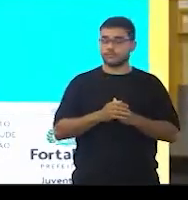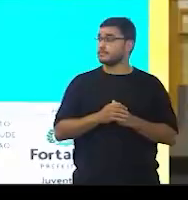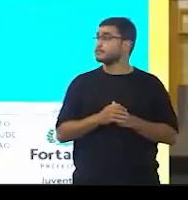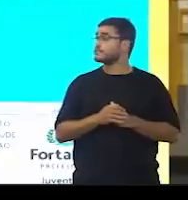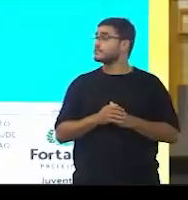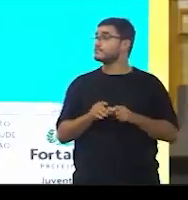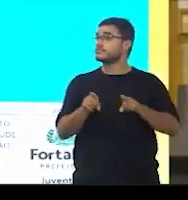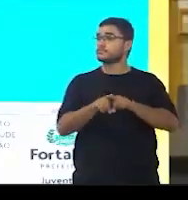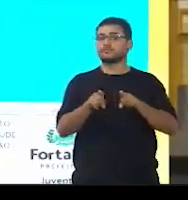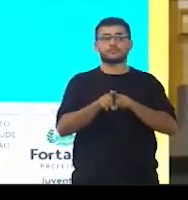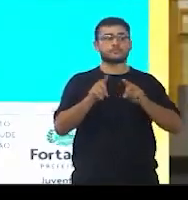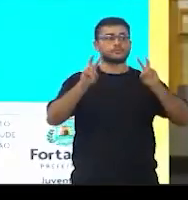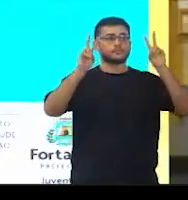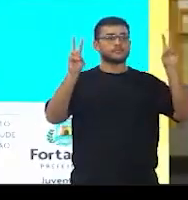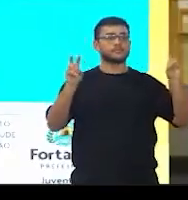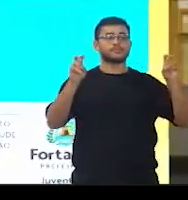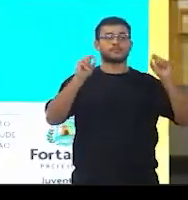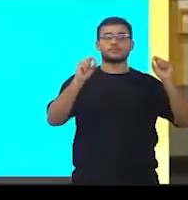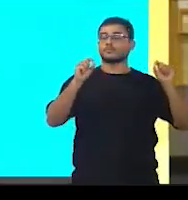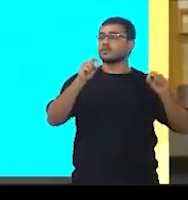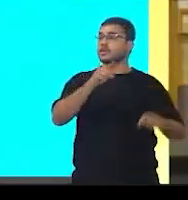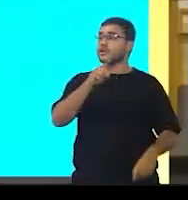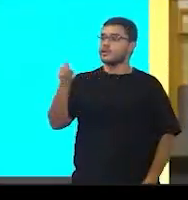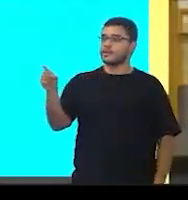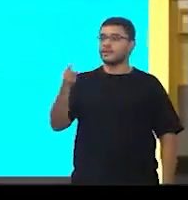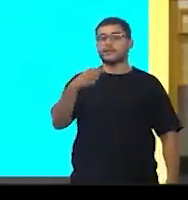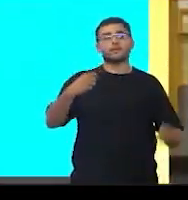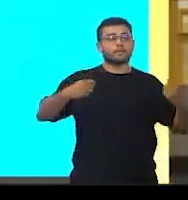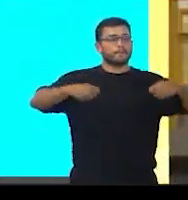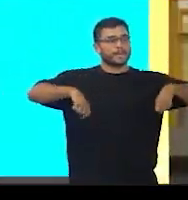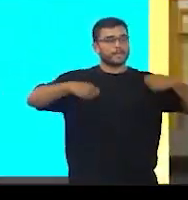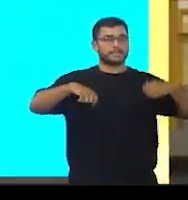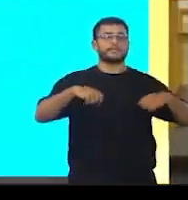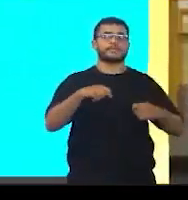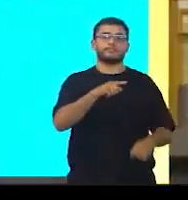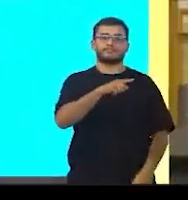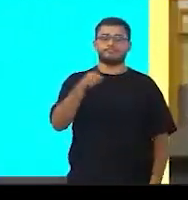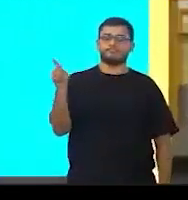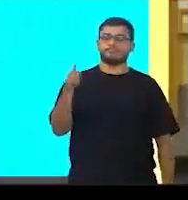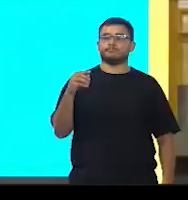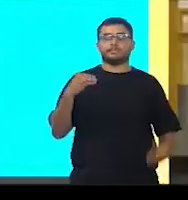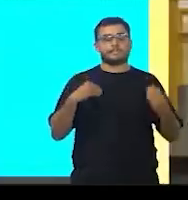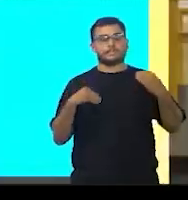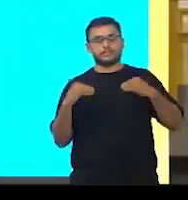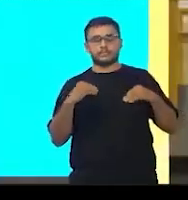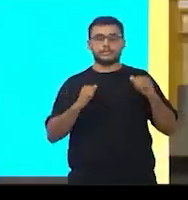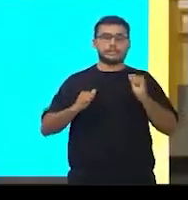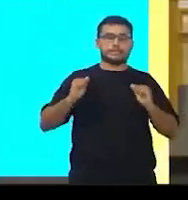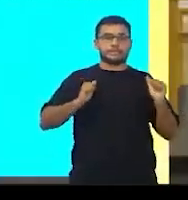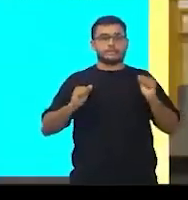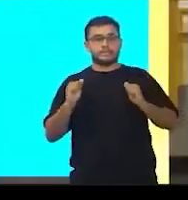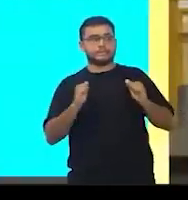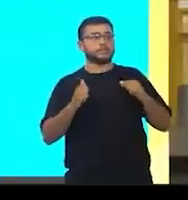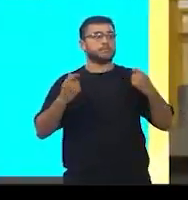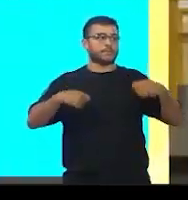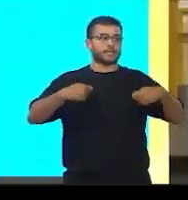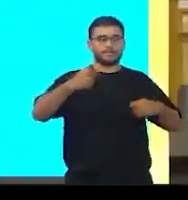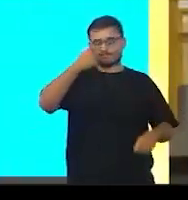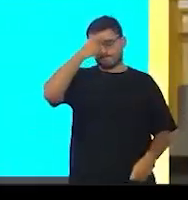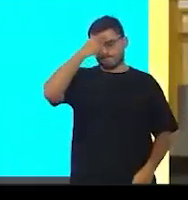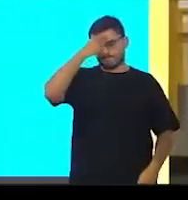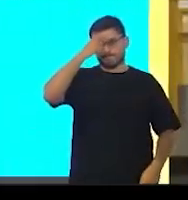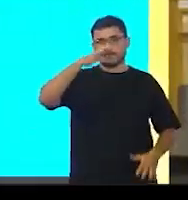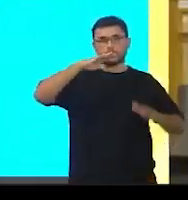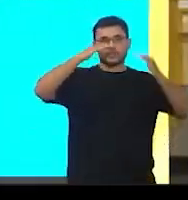Tivemos uma aula também falando muito sobre inteligência emocional, né? O professor Diego falou muito sobre a inteligência emocional, que é muito importante